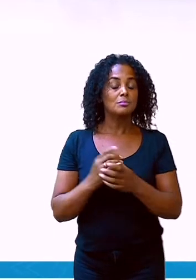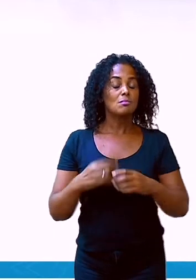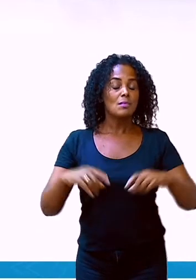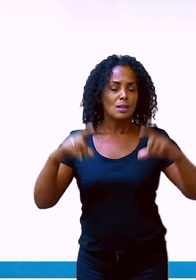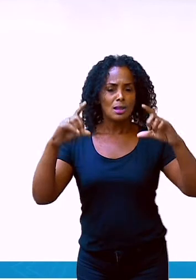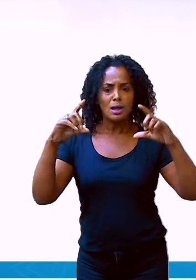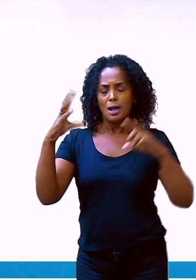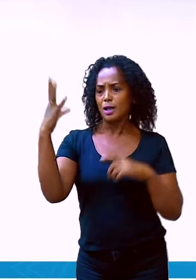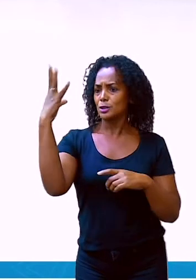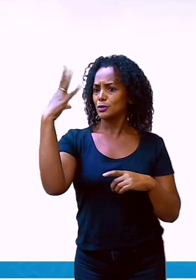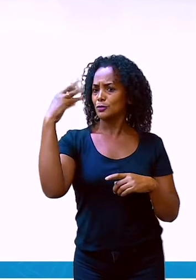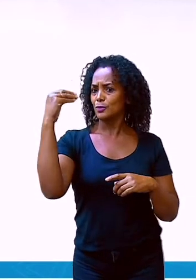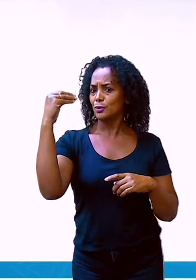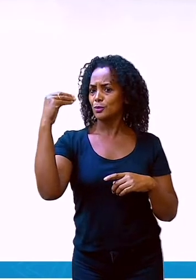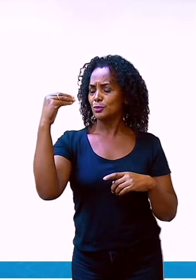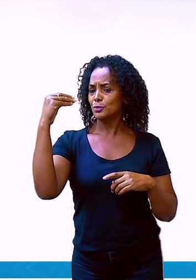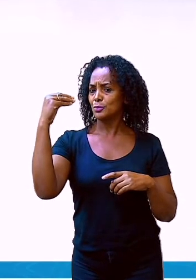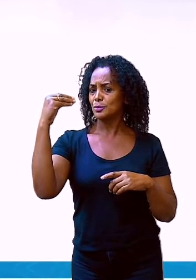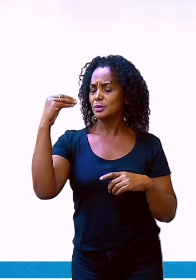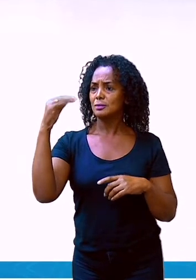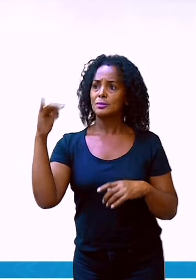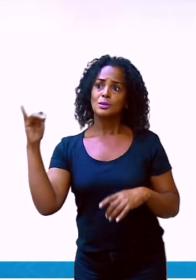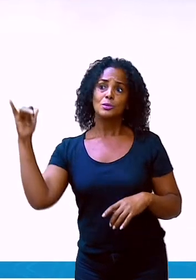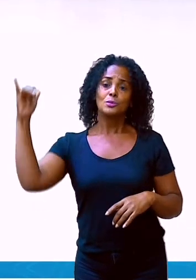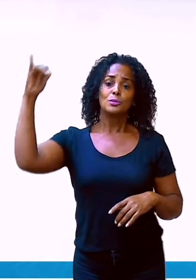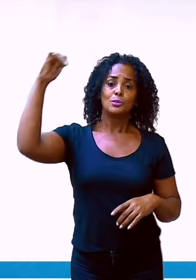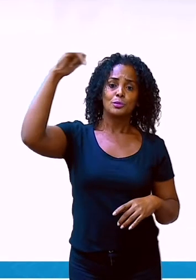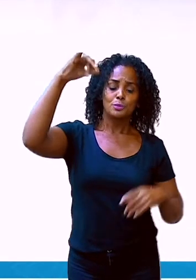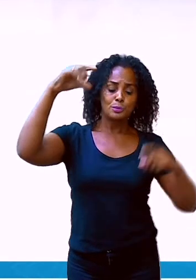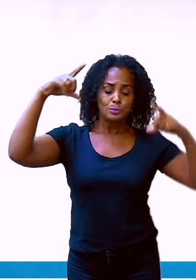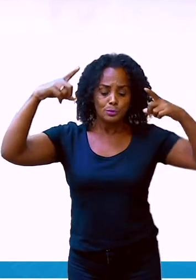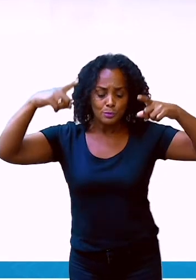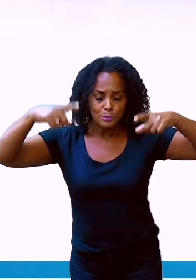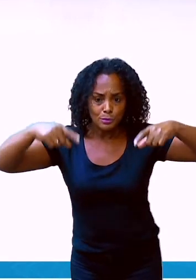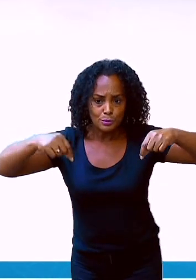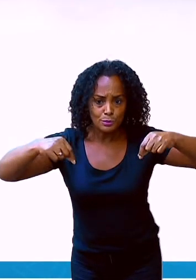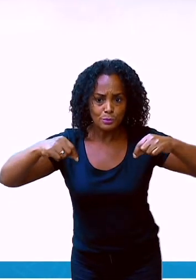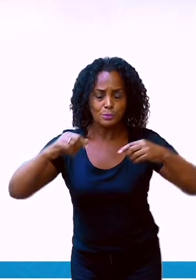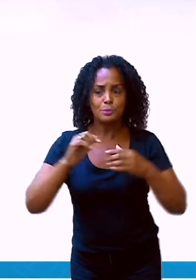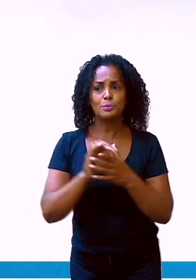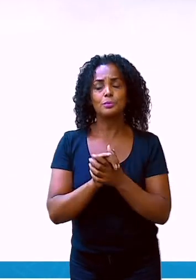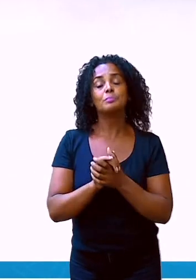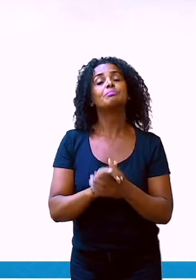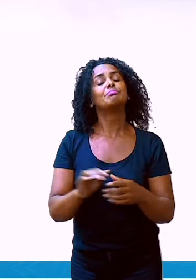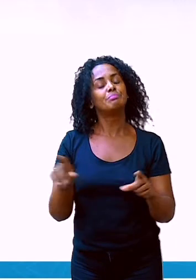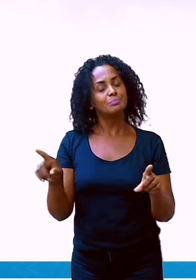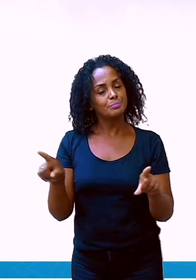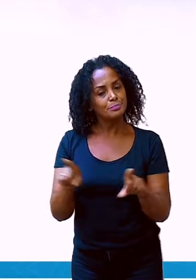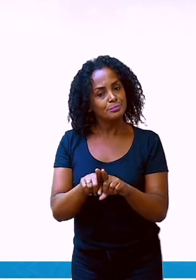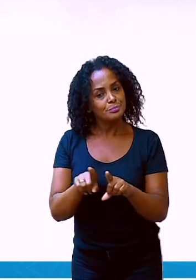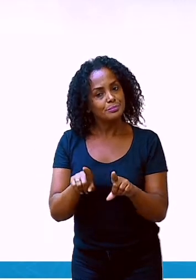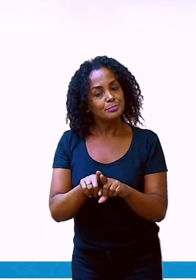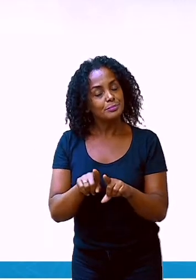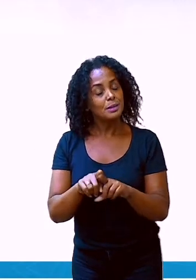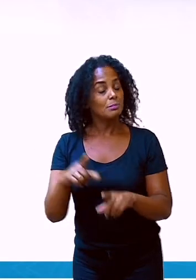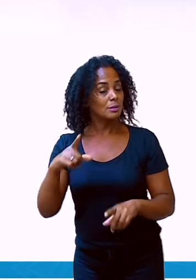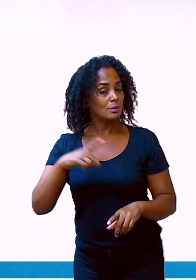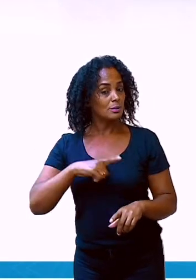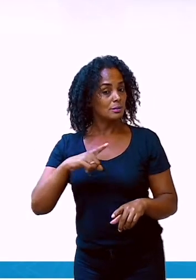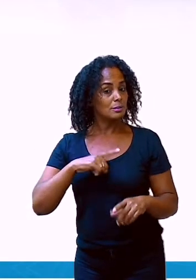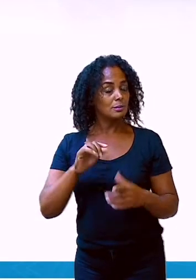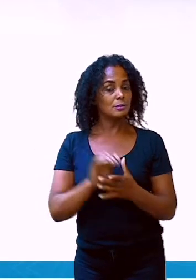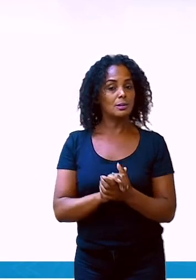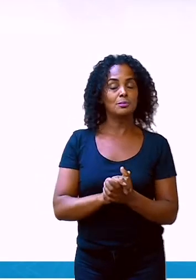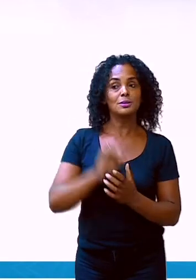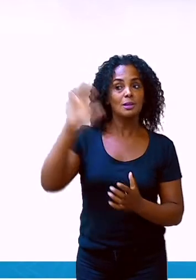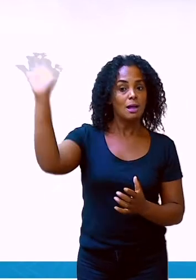tiradas de cima dos espaços. Temos também a planta ou desenho,